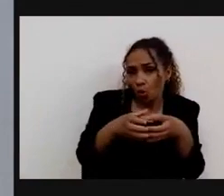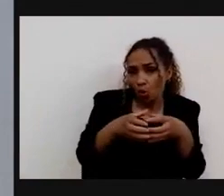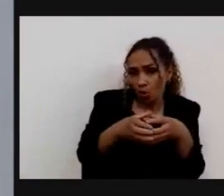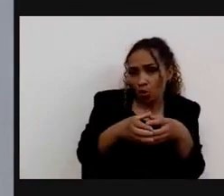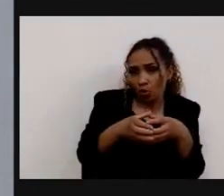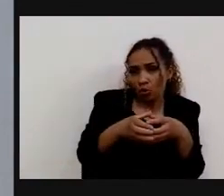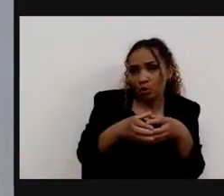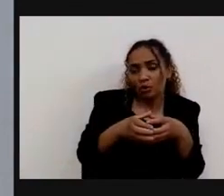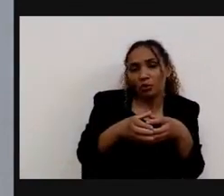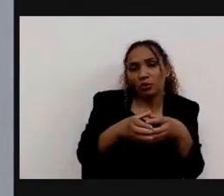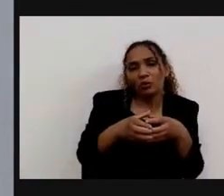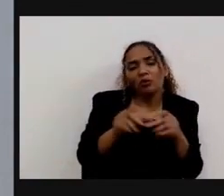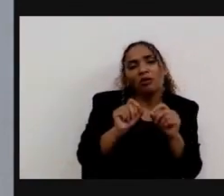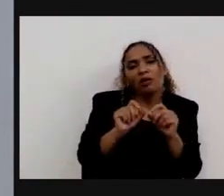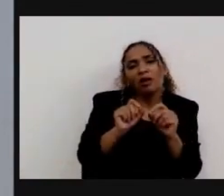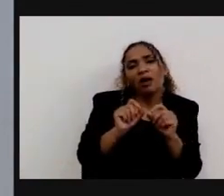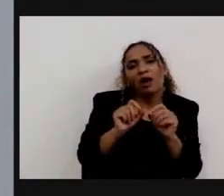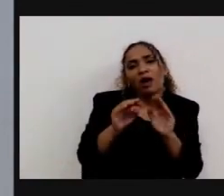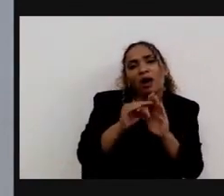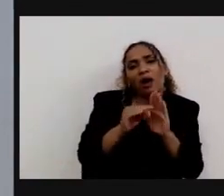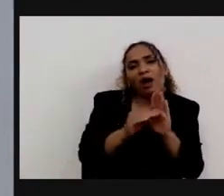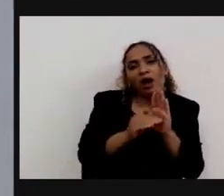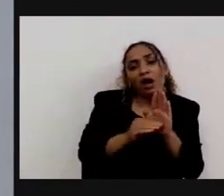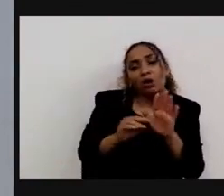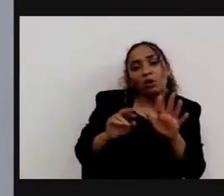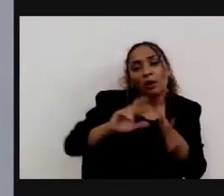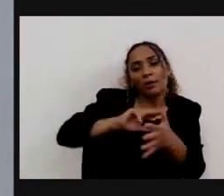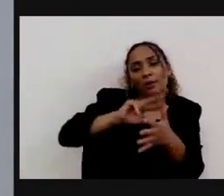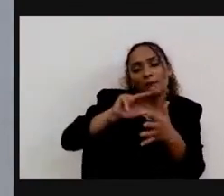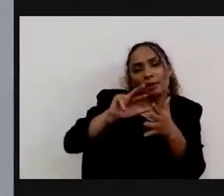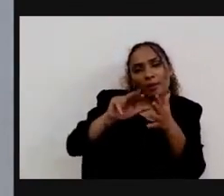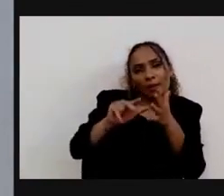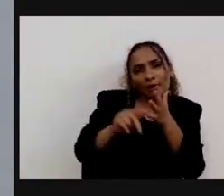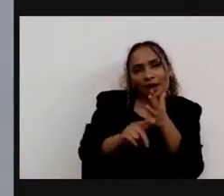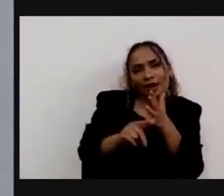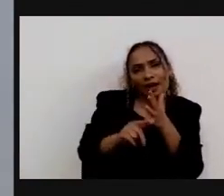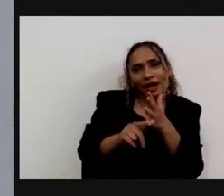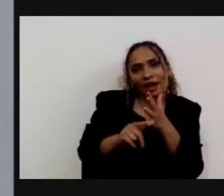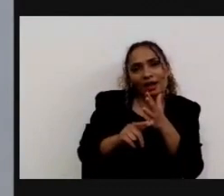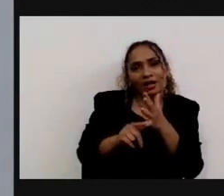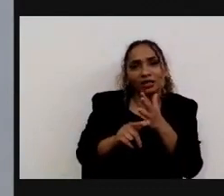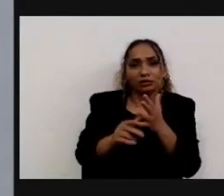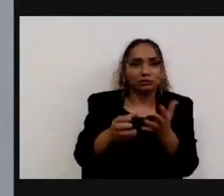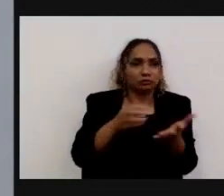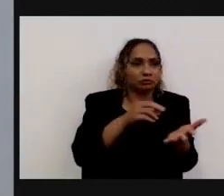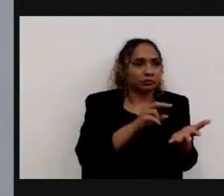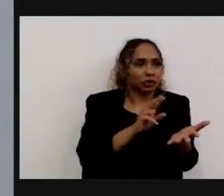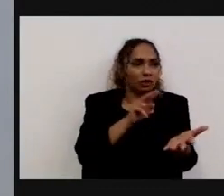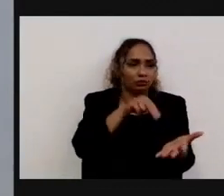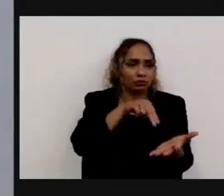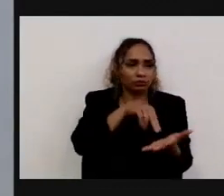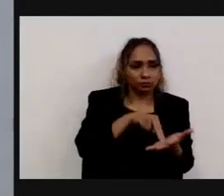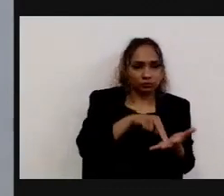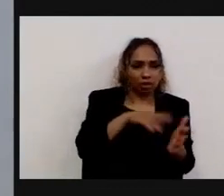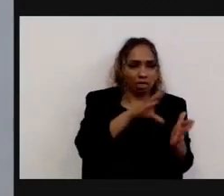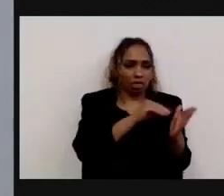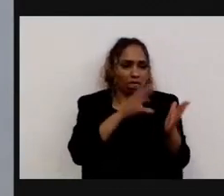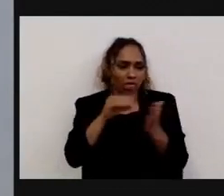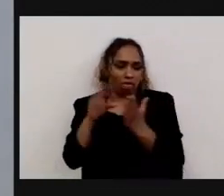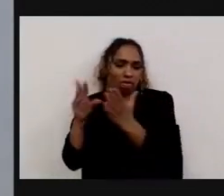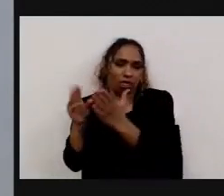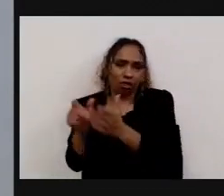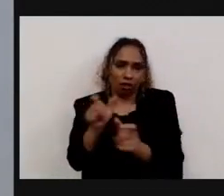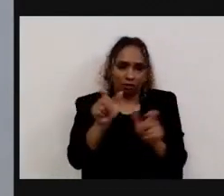laboratório da última vez com o critério da diversidade porque a gente falou não chega de Clones não quero mais cones